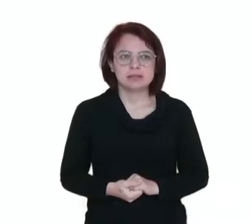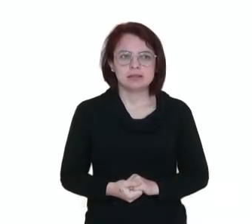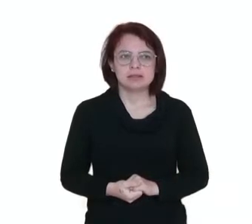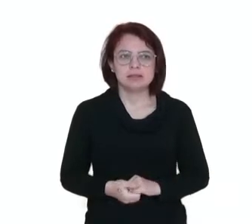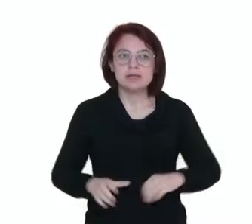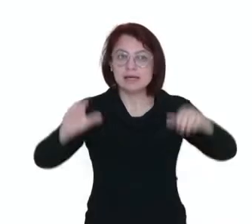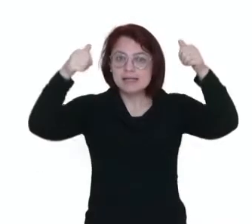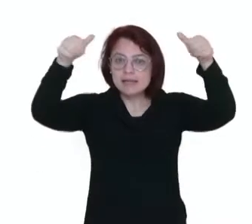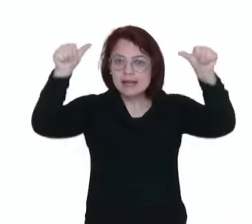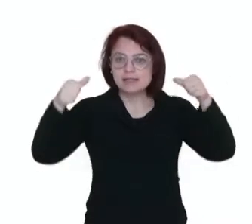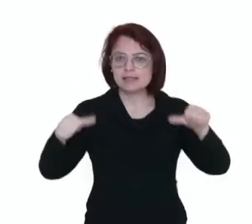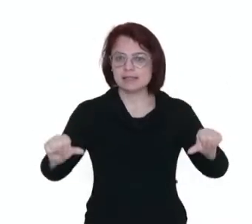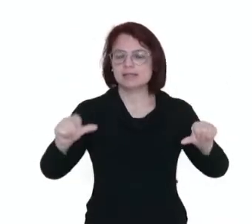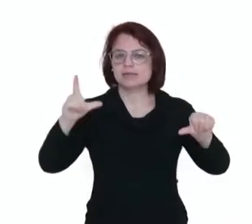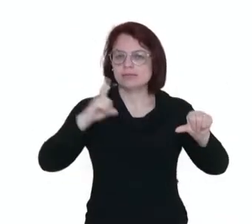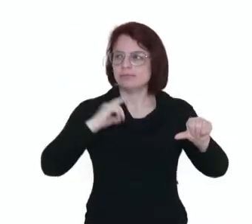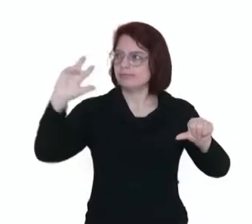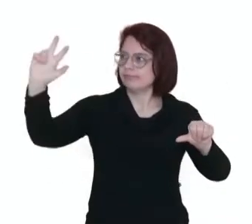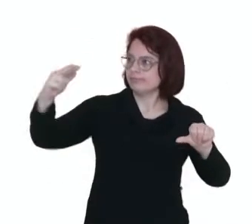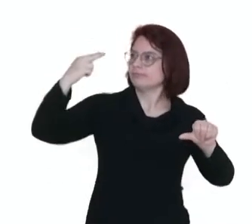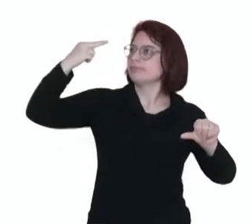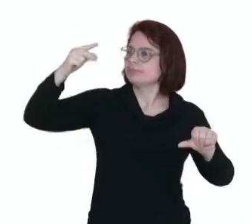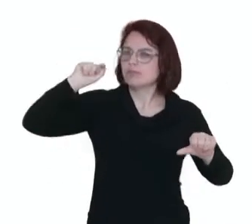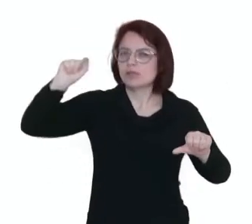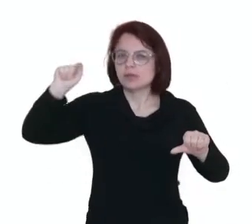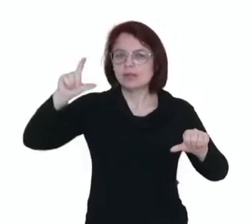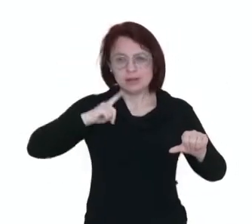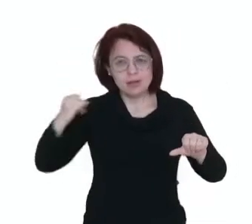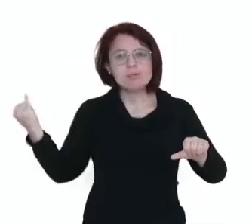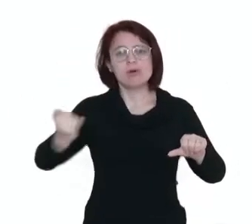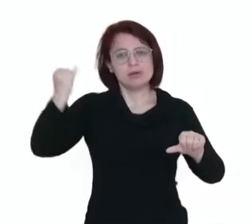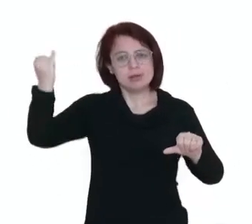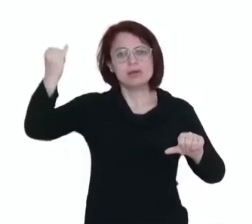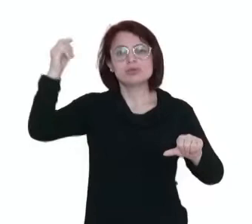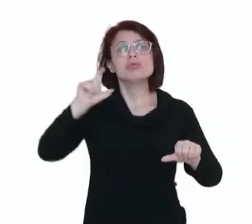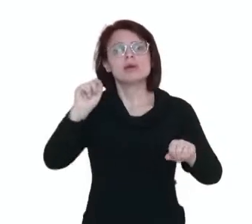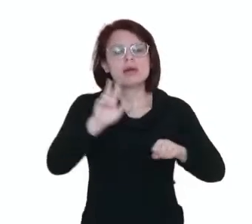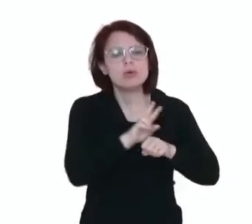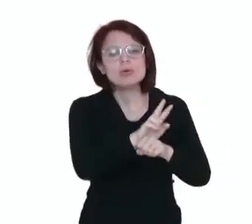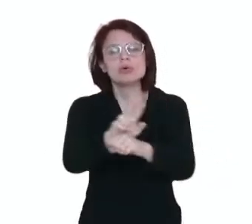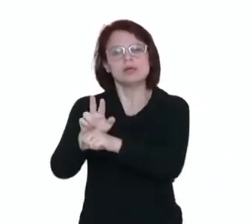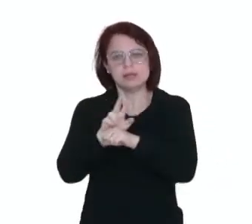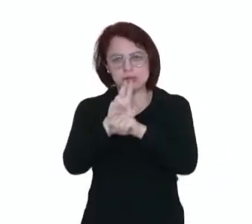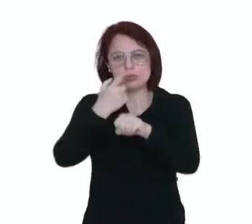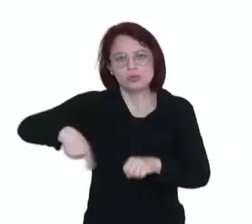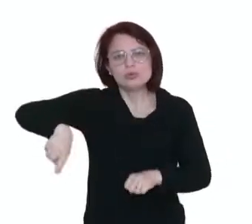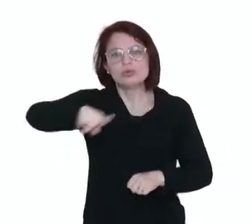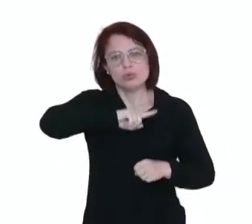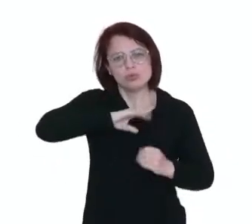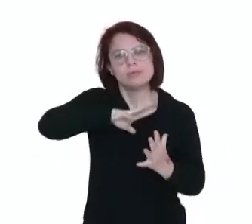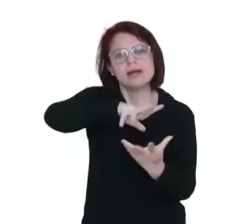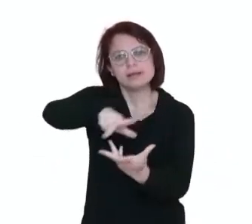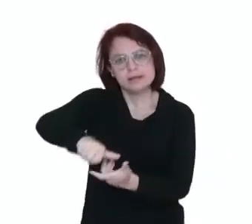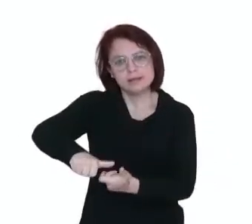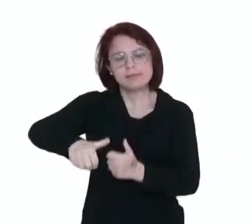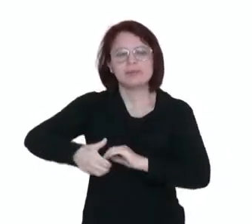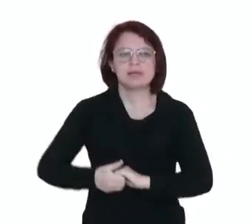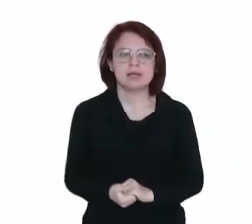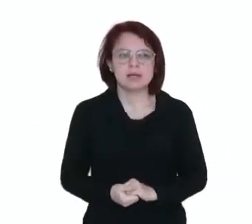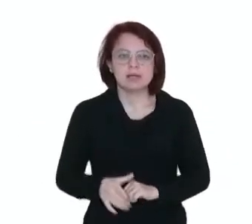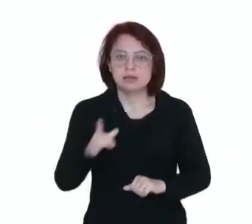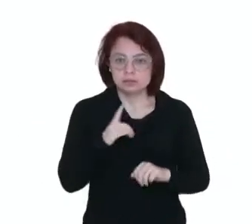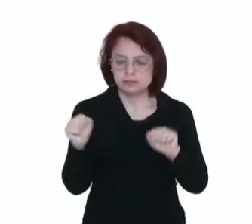cartaz, então, nos chama a atenção para uma questão muito importante, que é o cuidado com o nosso planeta. Traz ações